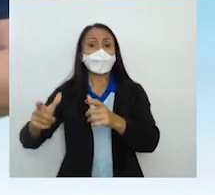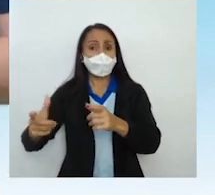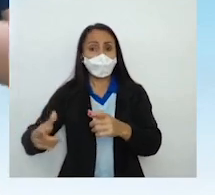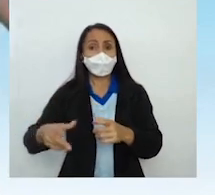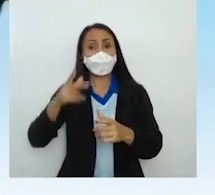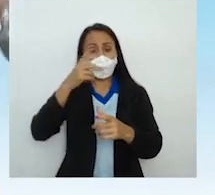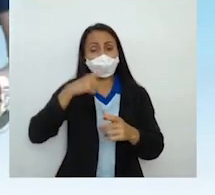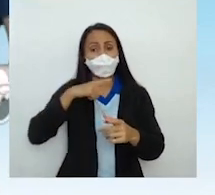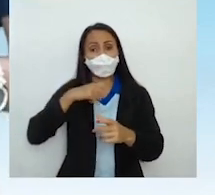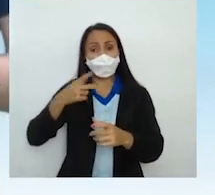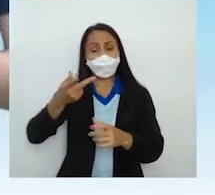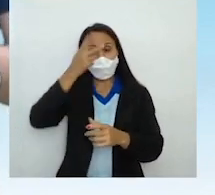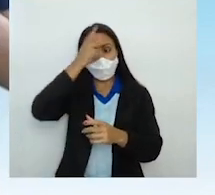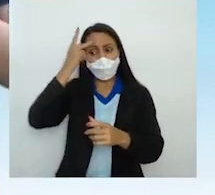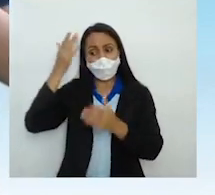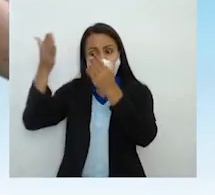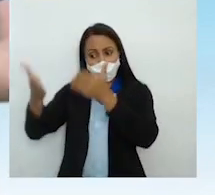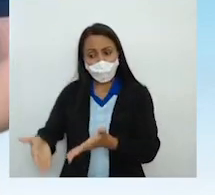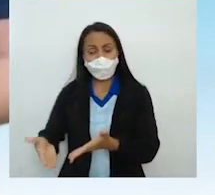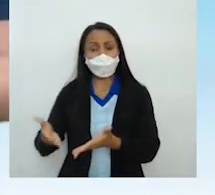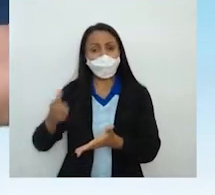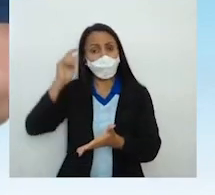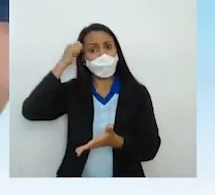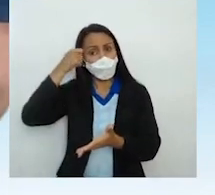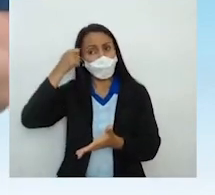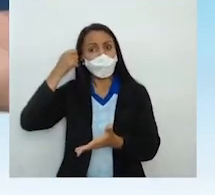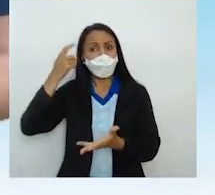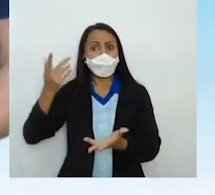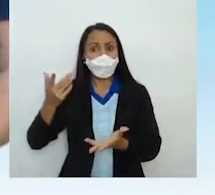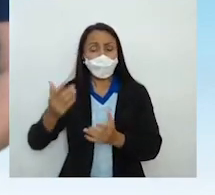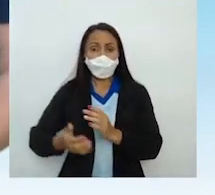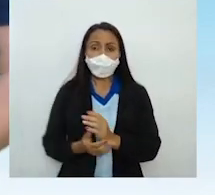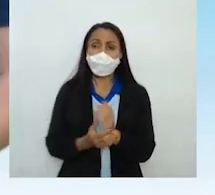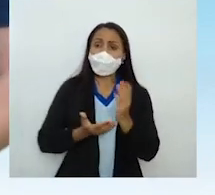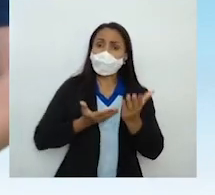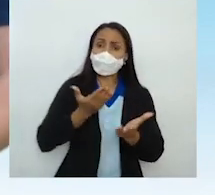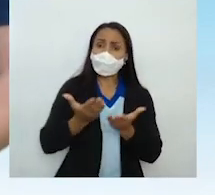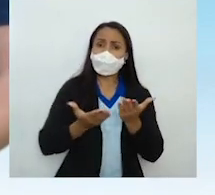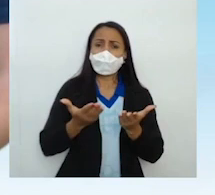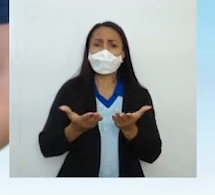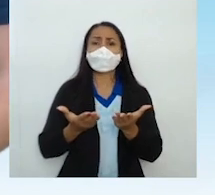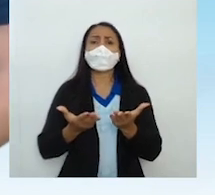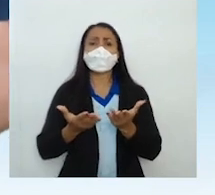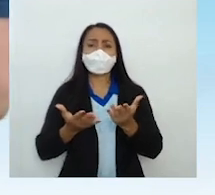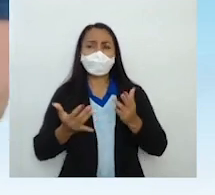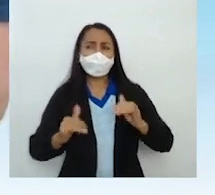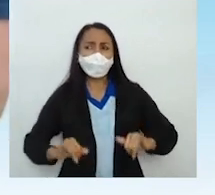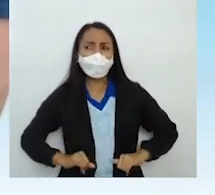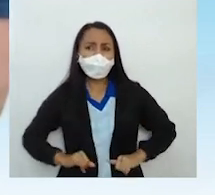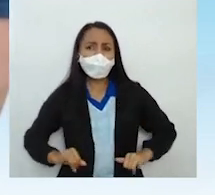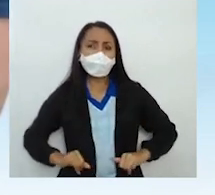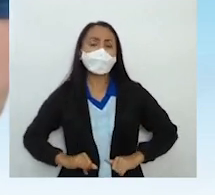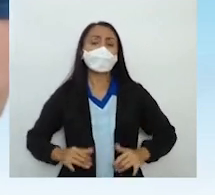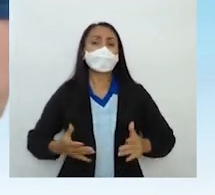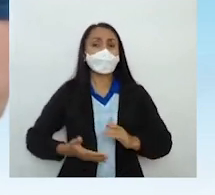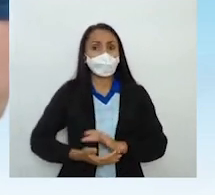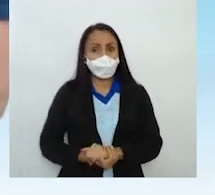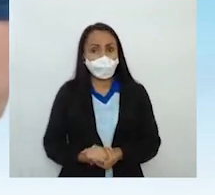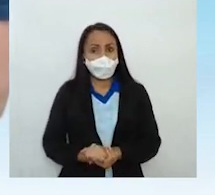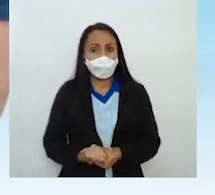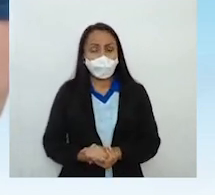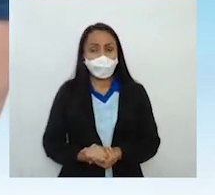mercadoria, né? Era assim que as pessoas eram tratadas, essas pessoas eram tratadas. Eu achei interessante no